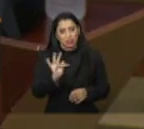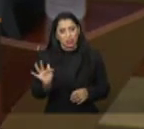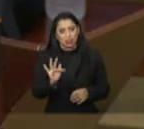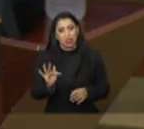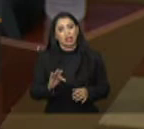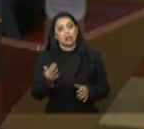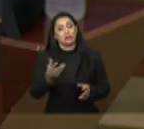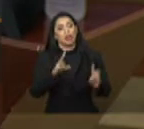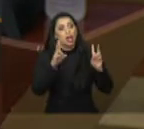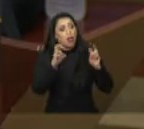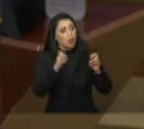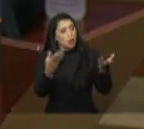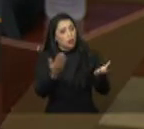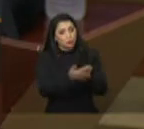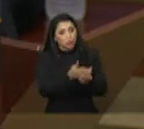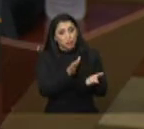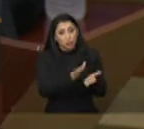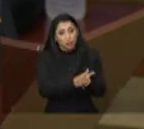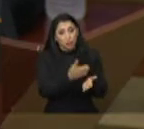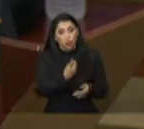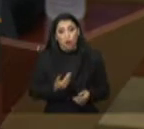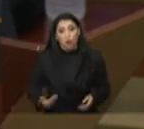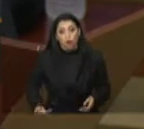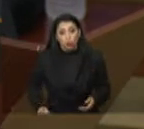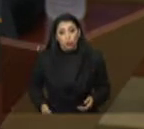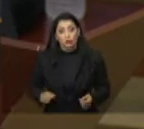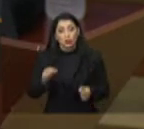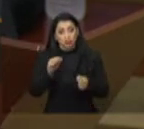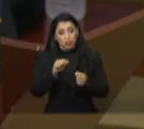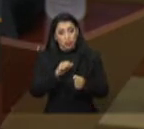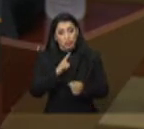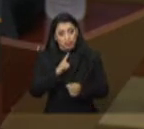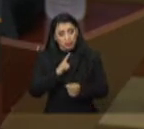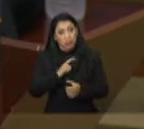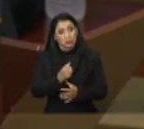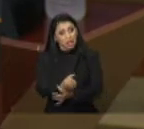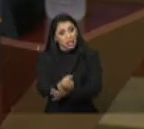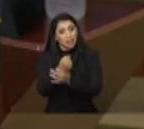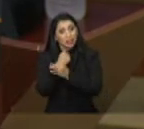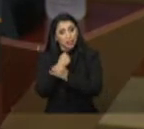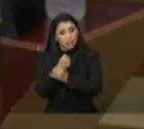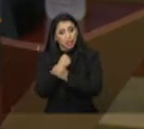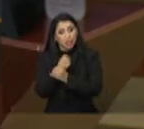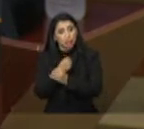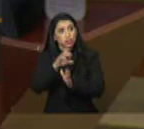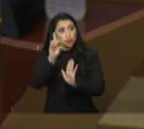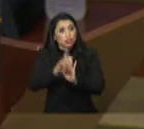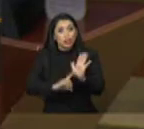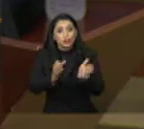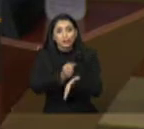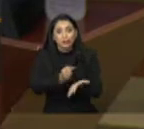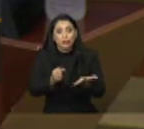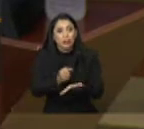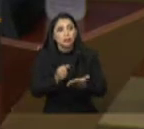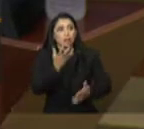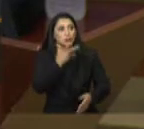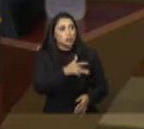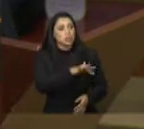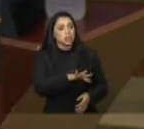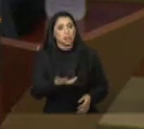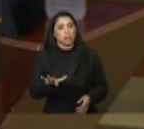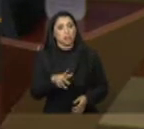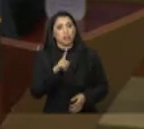a obrigar o ente público a promover as medidas necessárias para garantir a realização de direitos fundamentais das Crianças